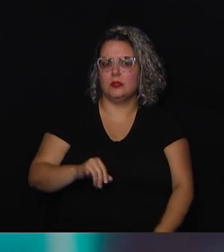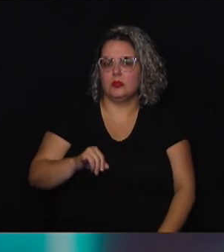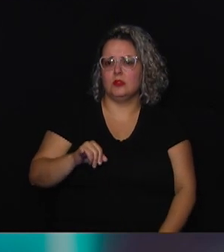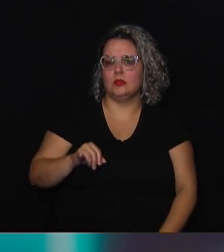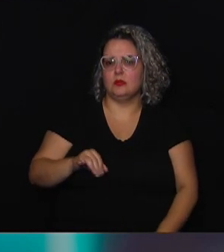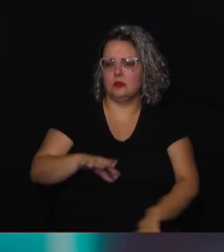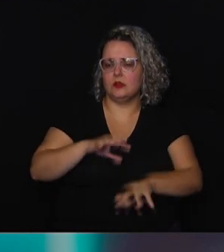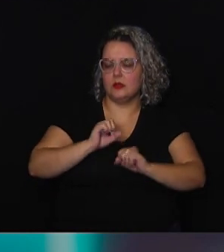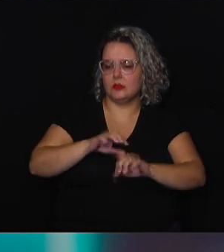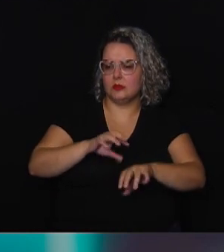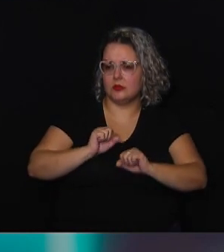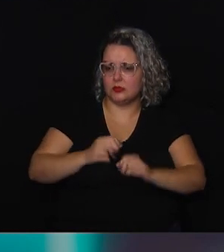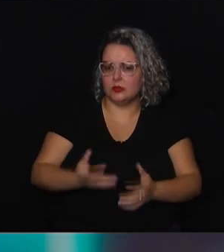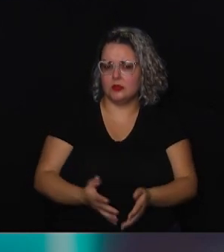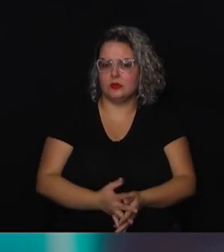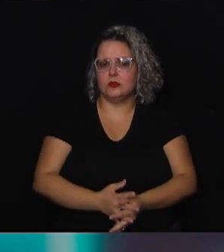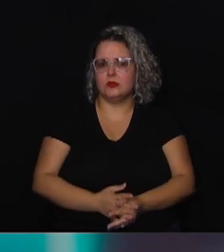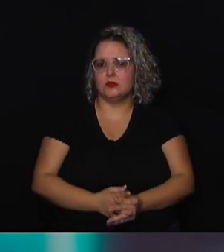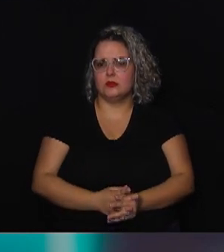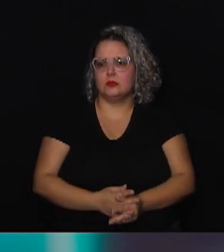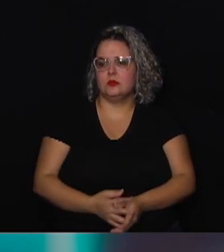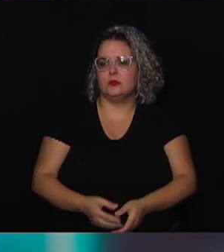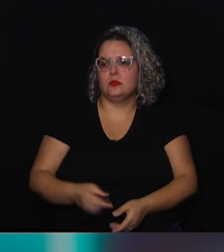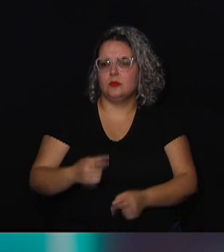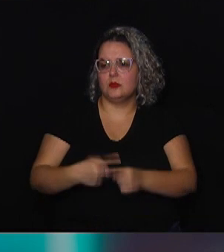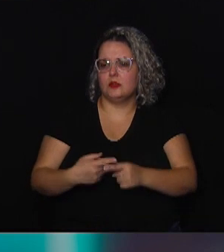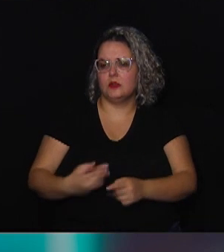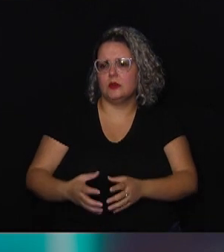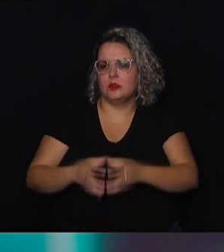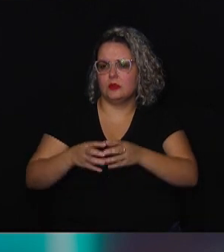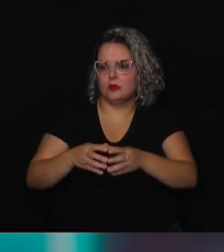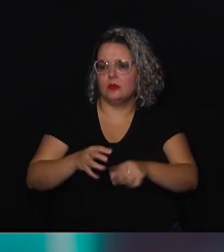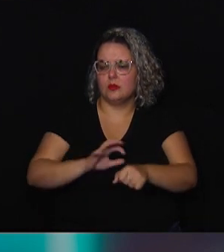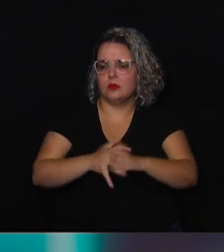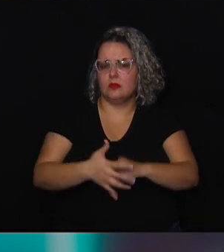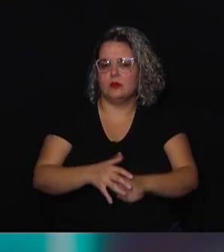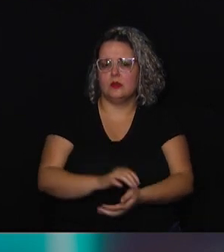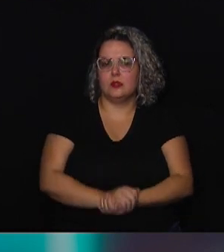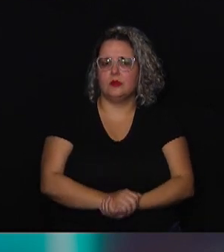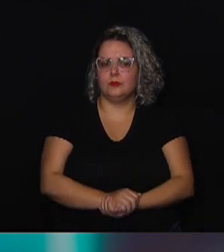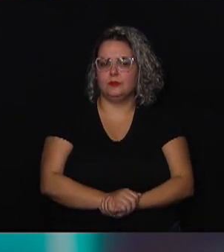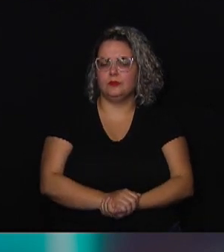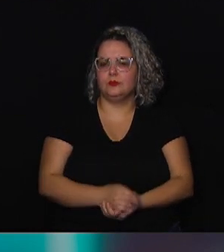agravos. Aqui, em relação à mortalidade,